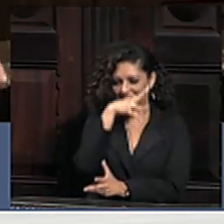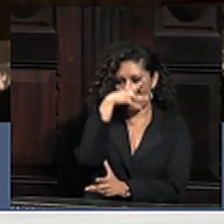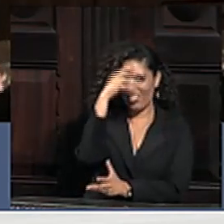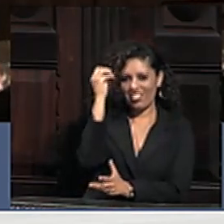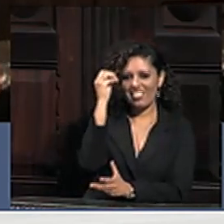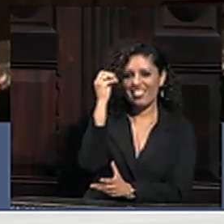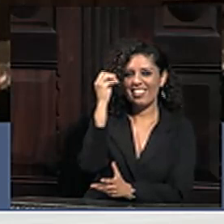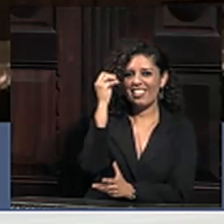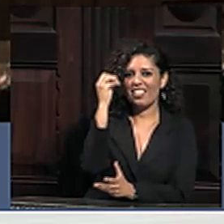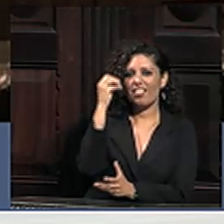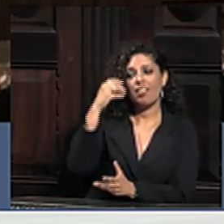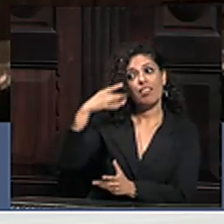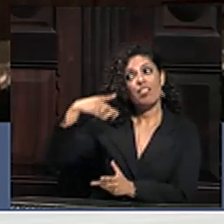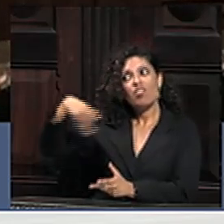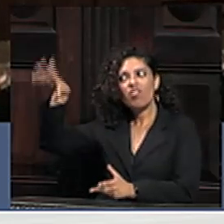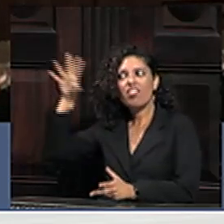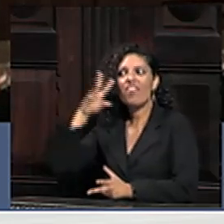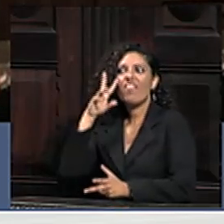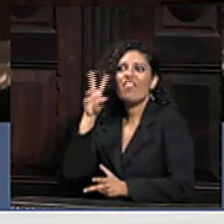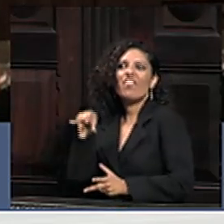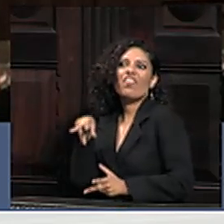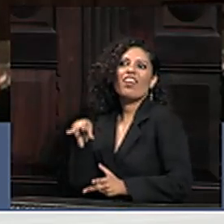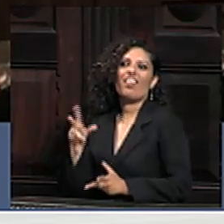esquecessem dos seus exames